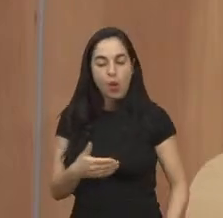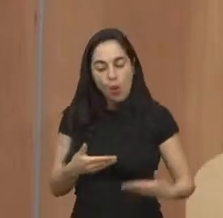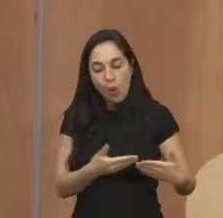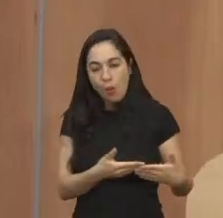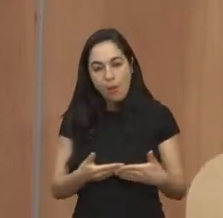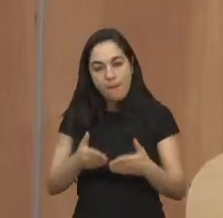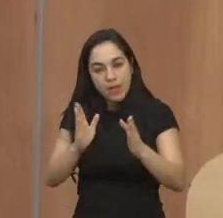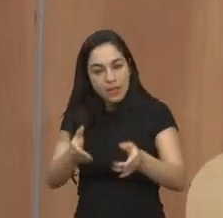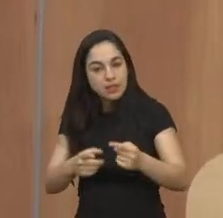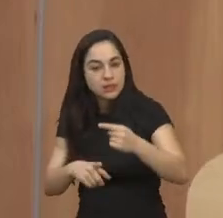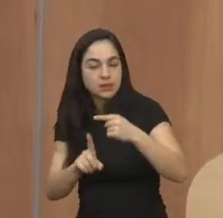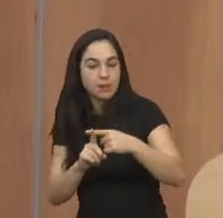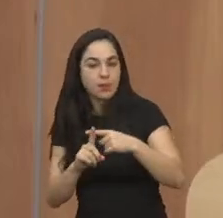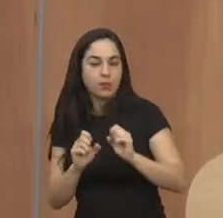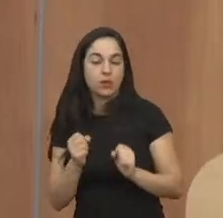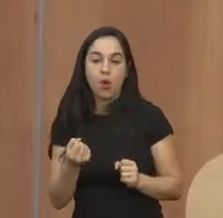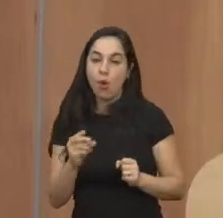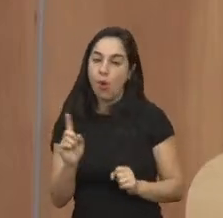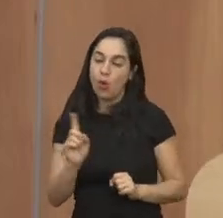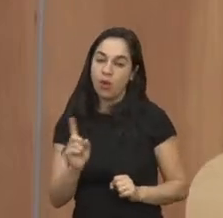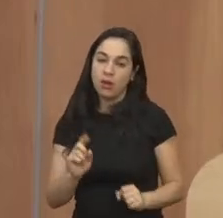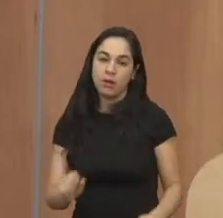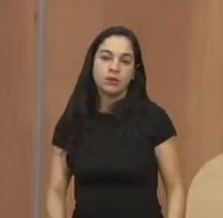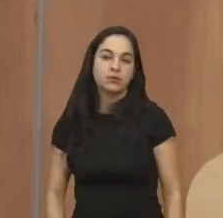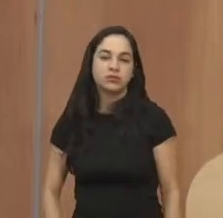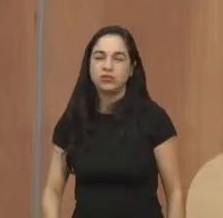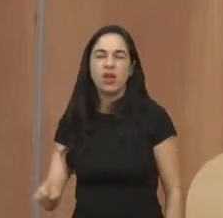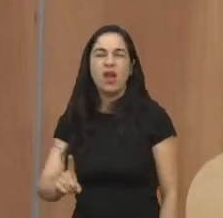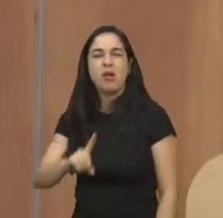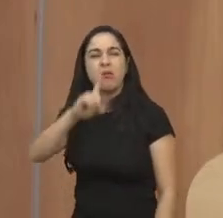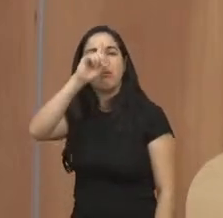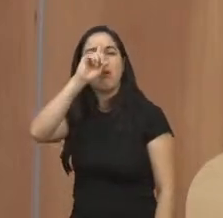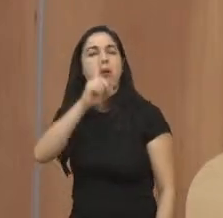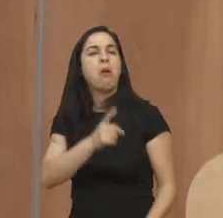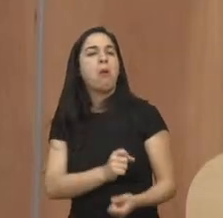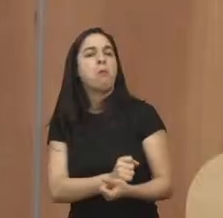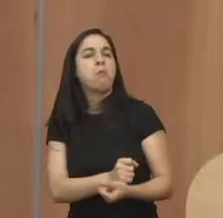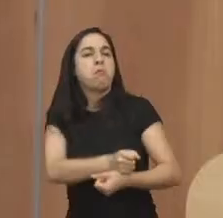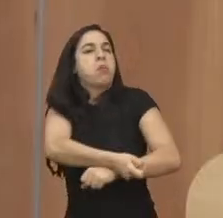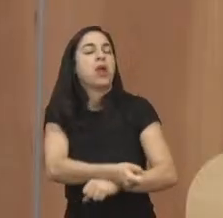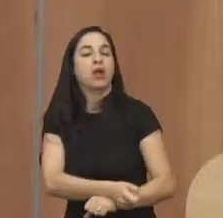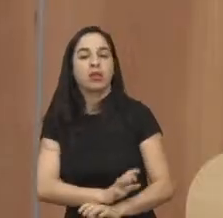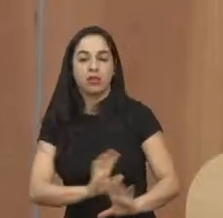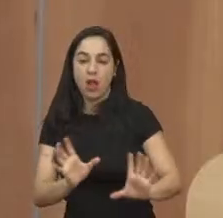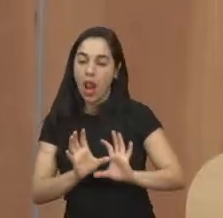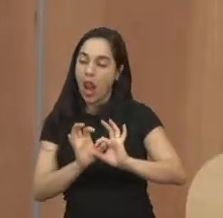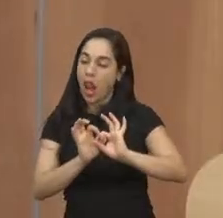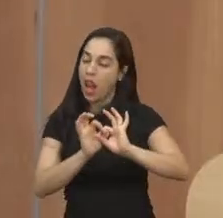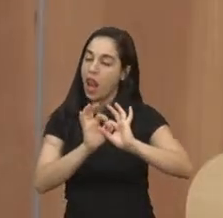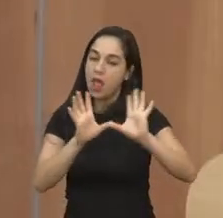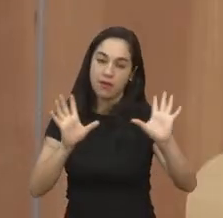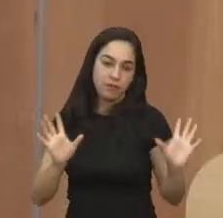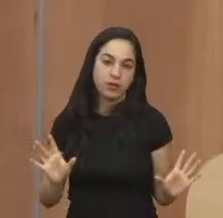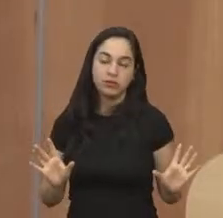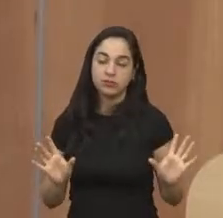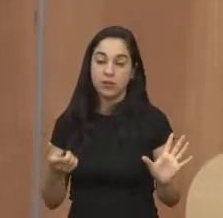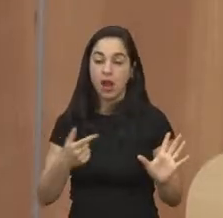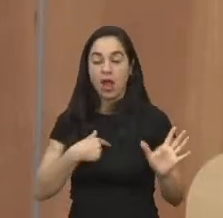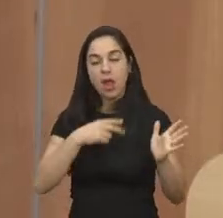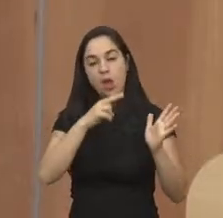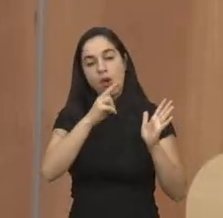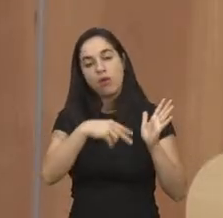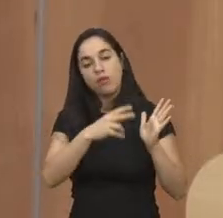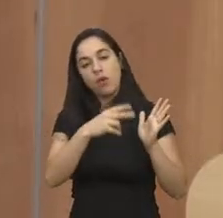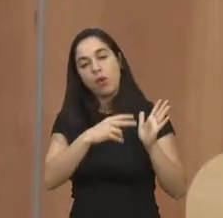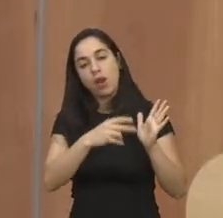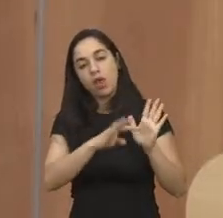se vai sepultar a criança ou não. Não é nada que vai ser imposto. Então, é muito tranquilo, muito tranquilo, tá? Eu vou ler um pouquinho aqui para